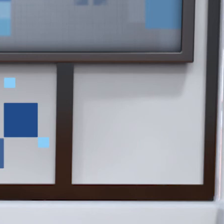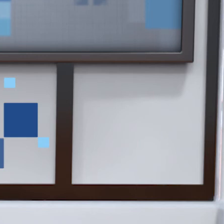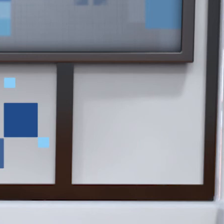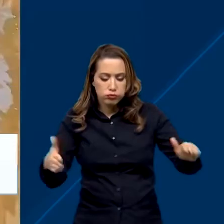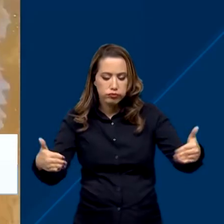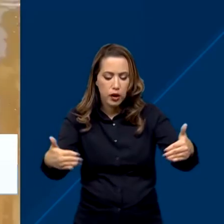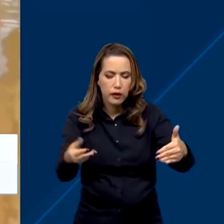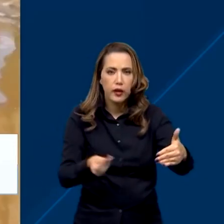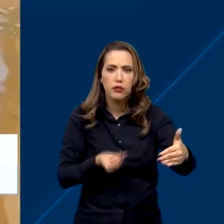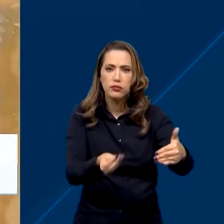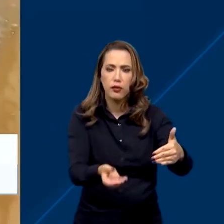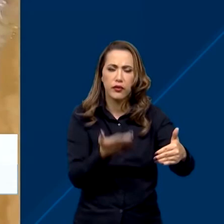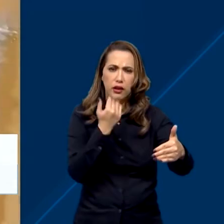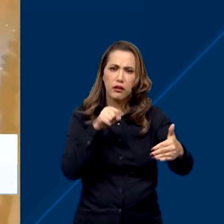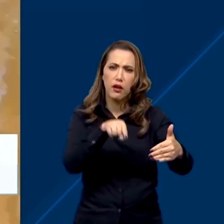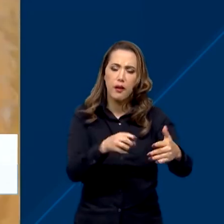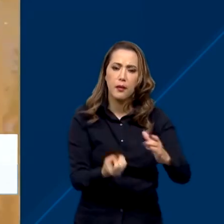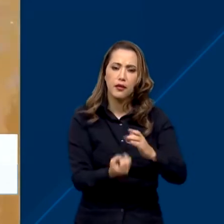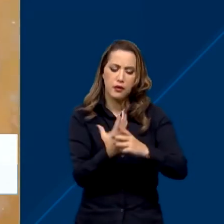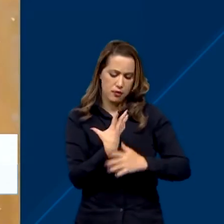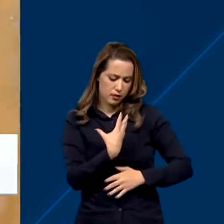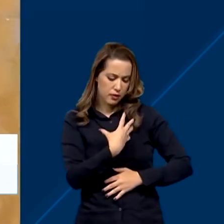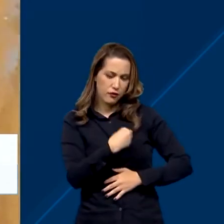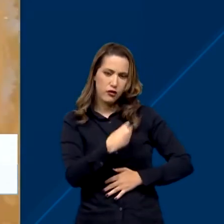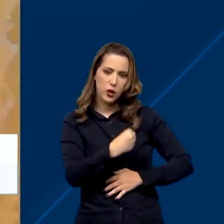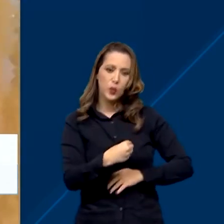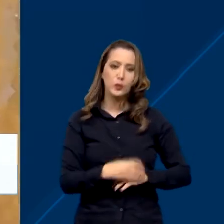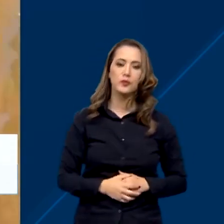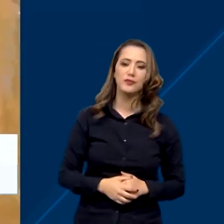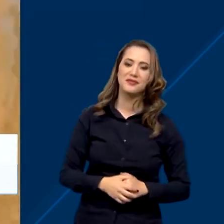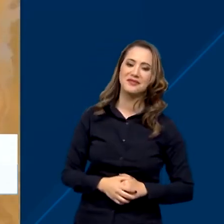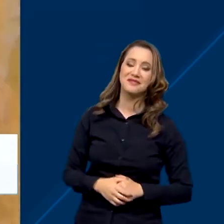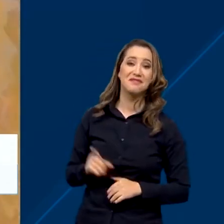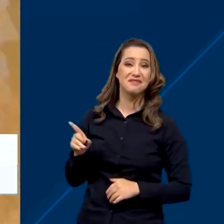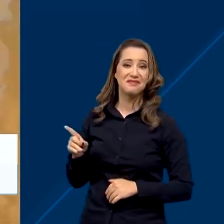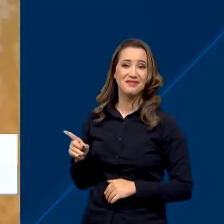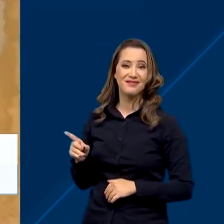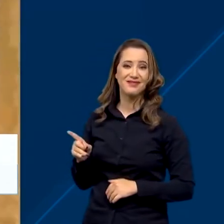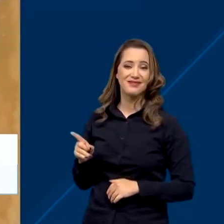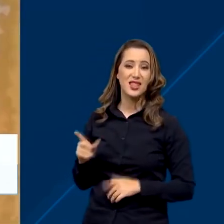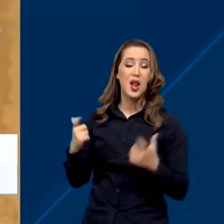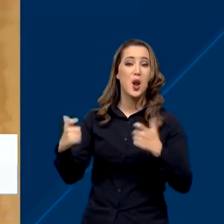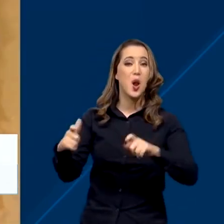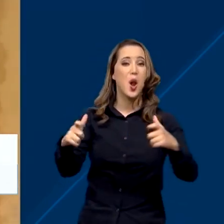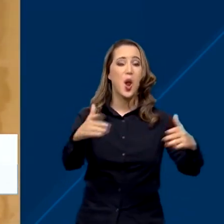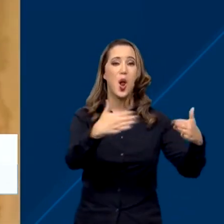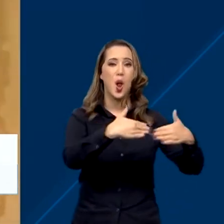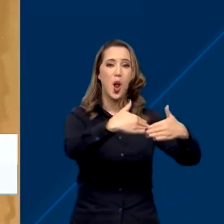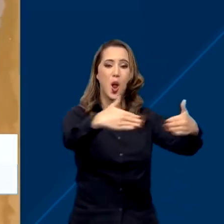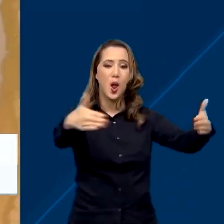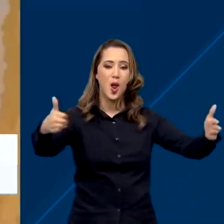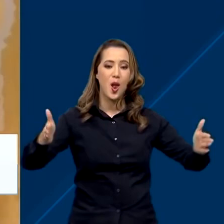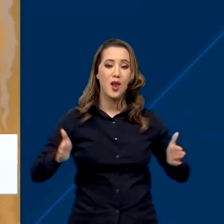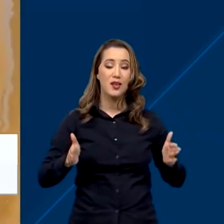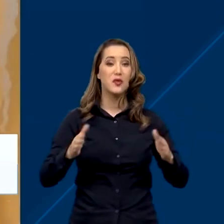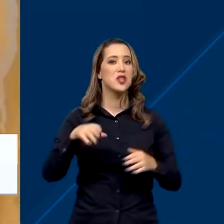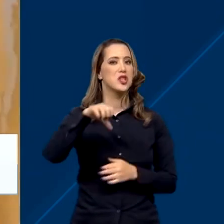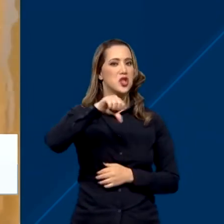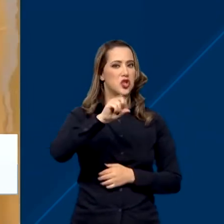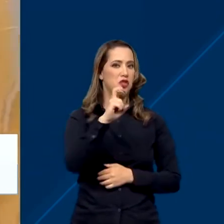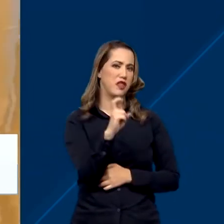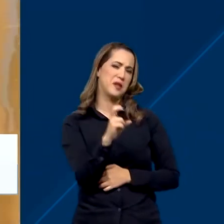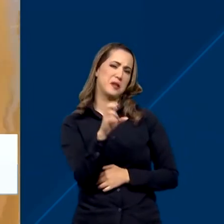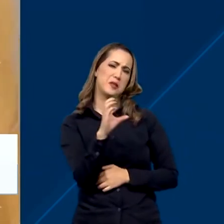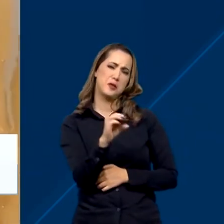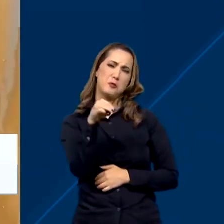registrado. A mais nova moradora da área de proteção ambiental da Costa dos Corais tem 95